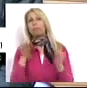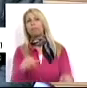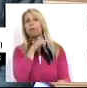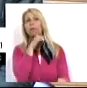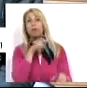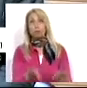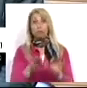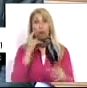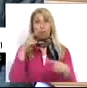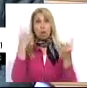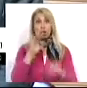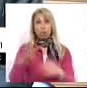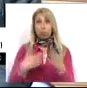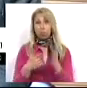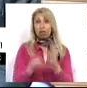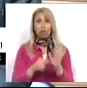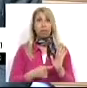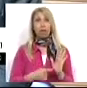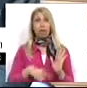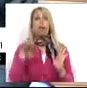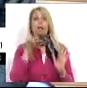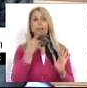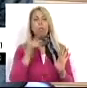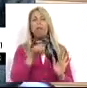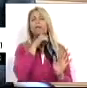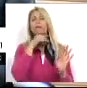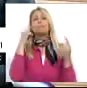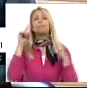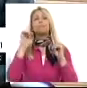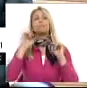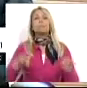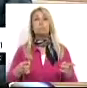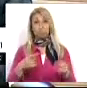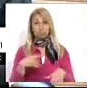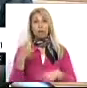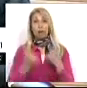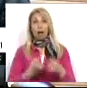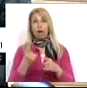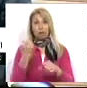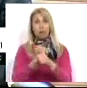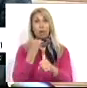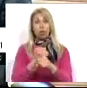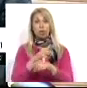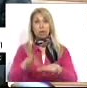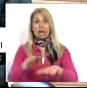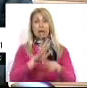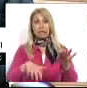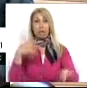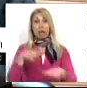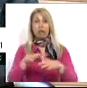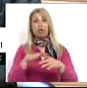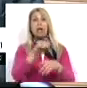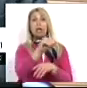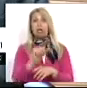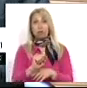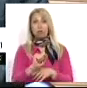como mostra nesta proposta de lei. Assim como não pode ficar indiferente face aos trabalhadores de algumas Assembleias Distritais que estão com salários em